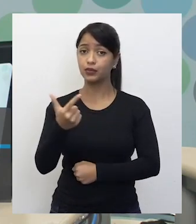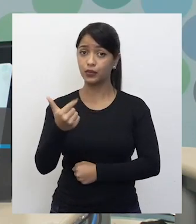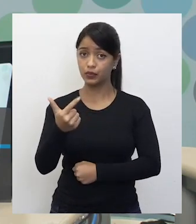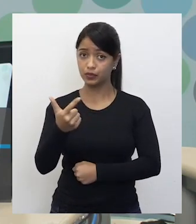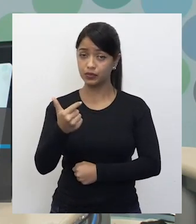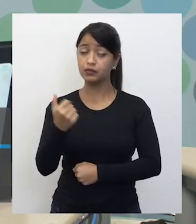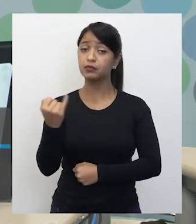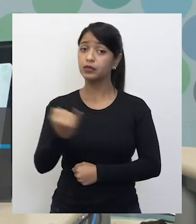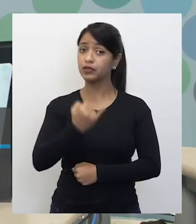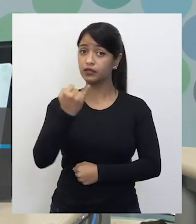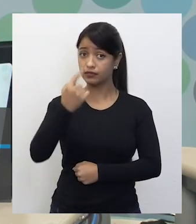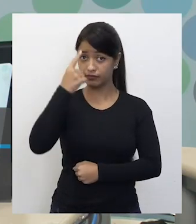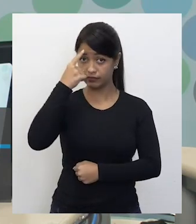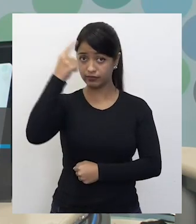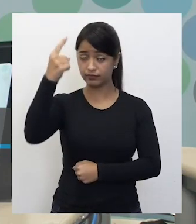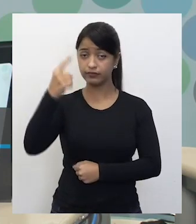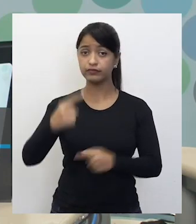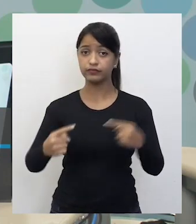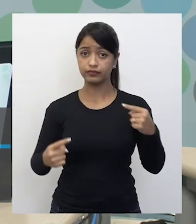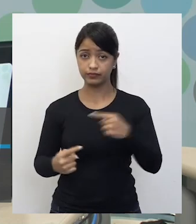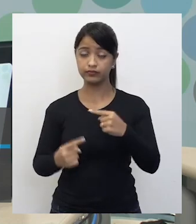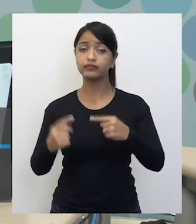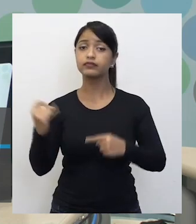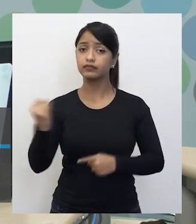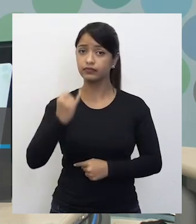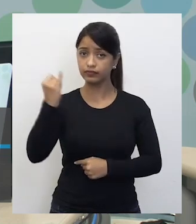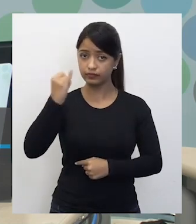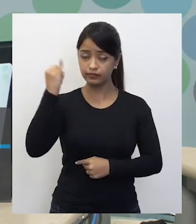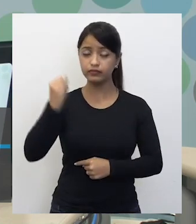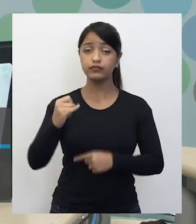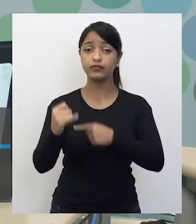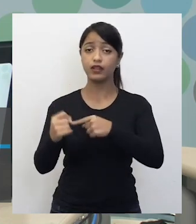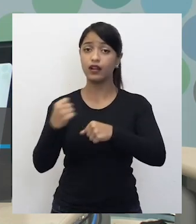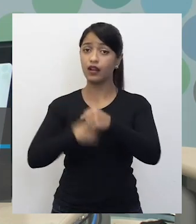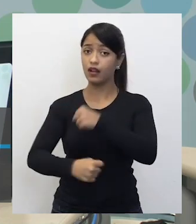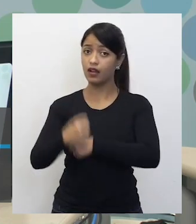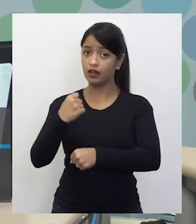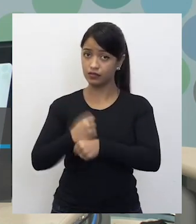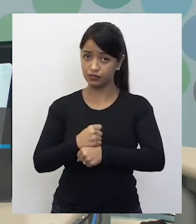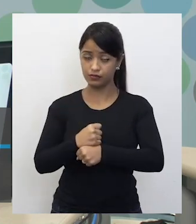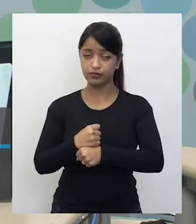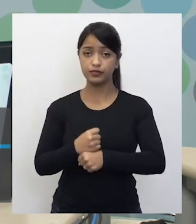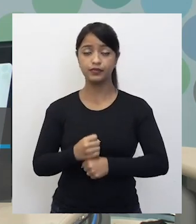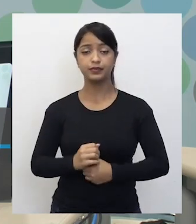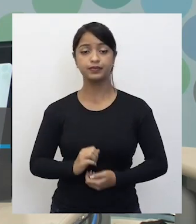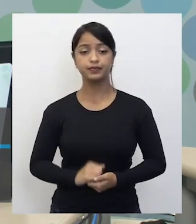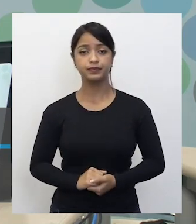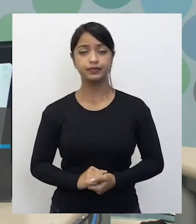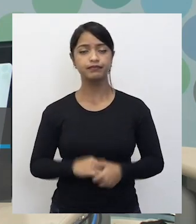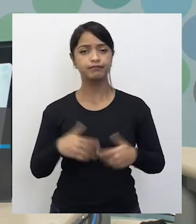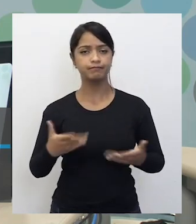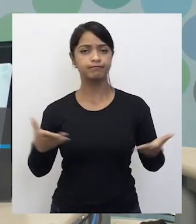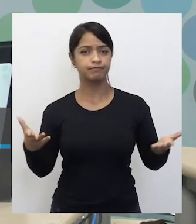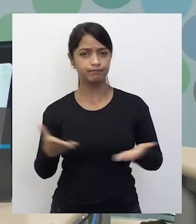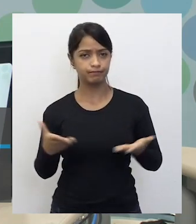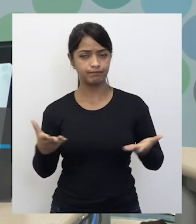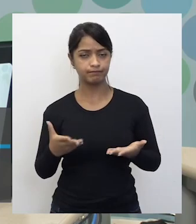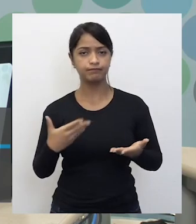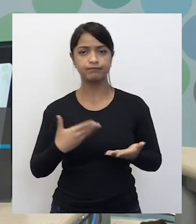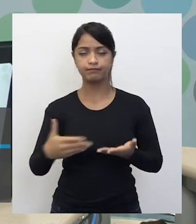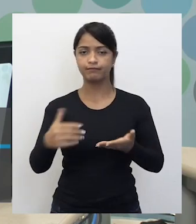gente ressaltar essa importância do ano em que esses dados foram publicados. E para esse momento nós vamos agora